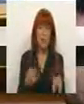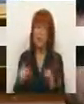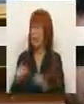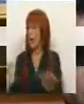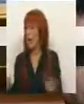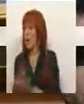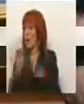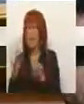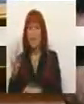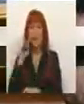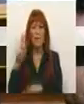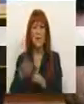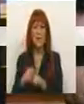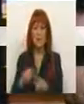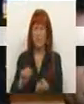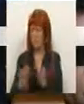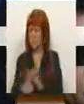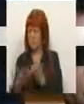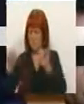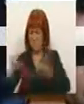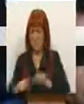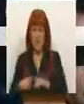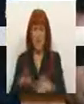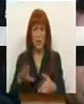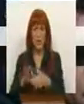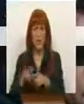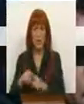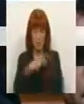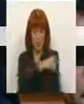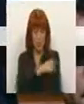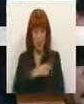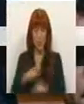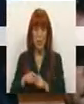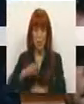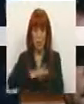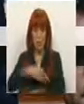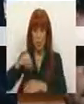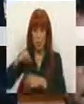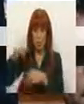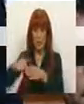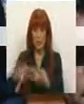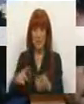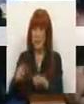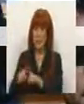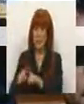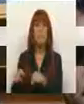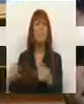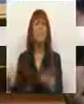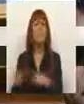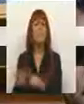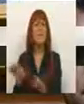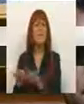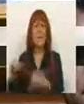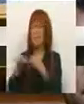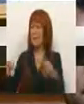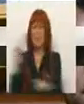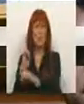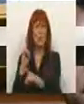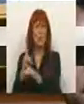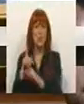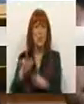é evidente uma visão distorcida da legitimidade dos representantes do poder local que estão colocados exatamente no mesmo